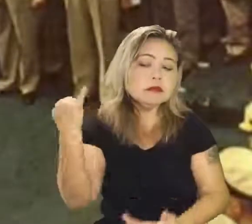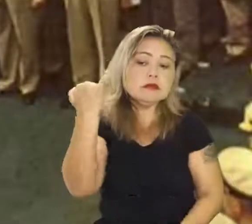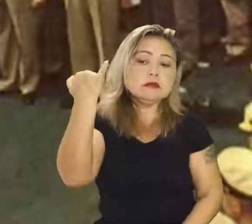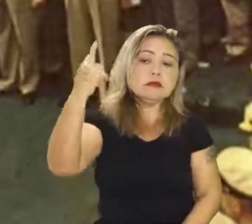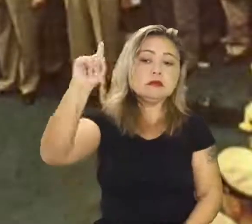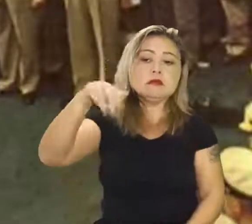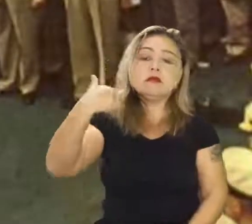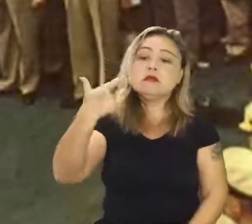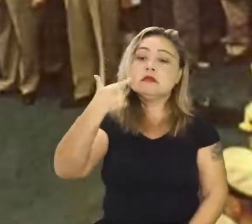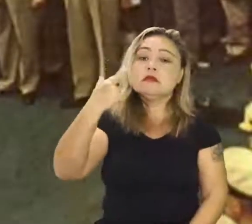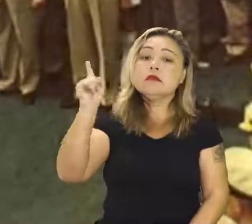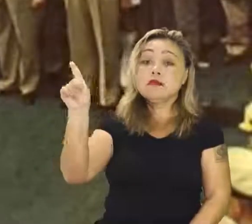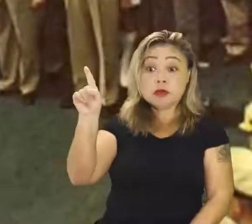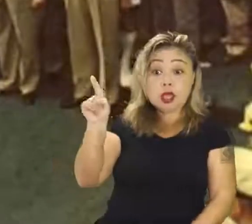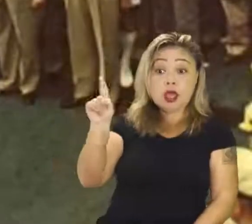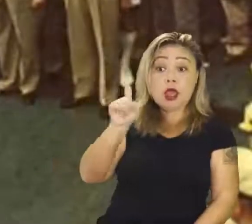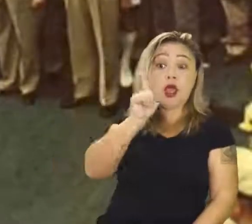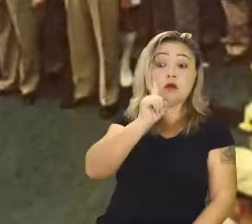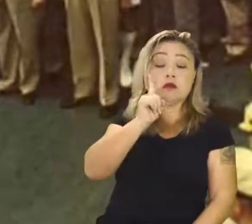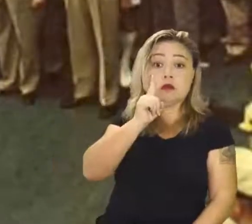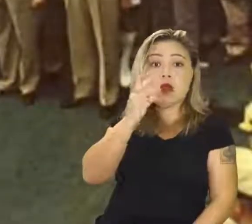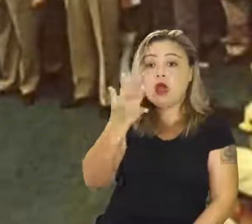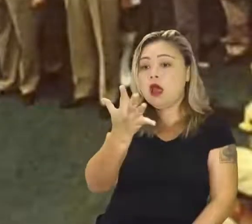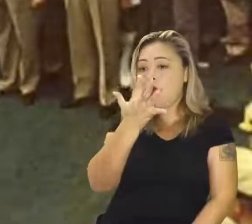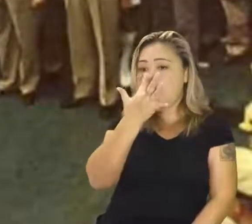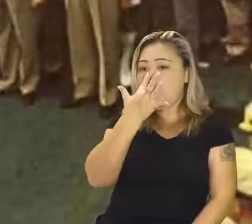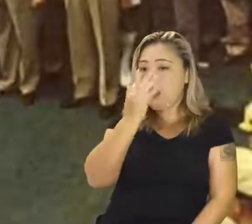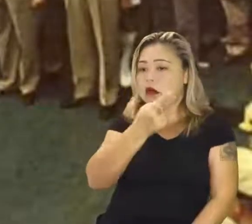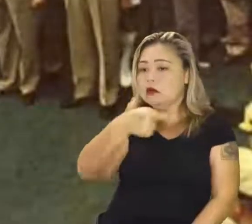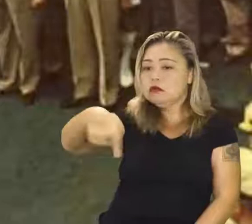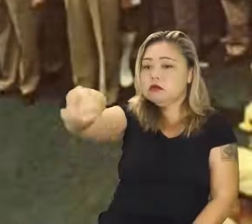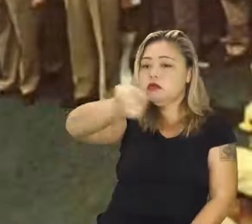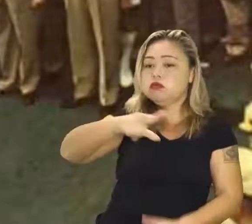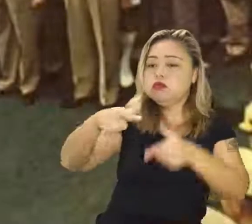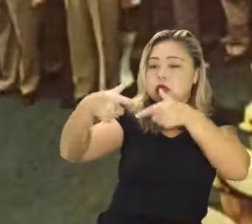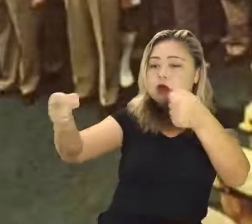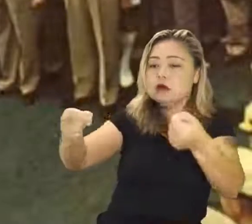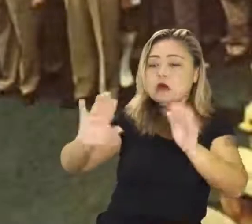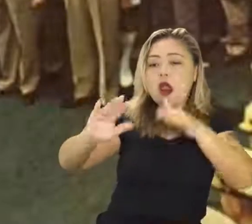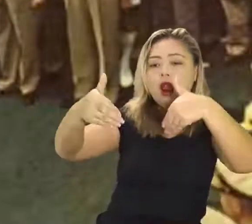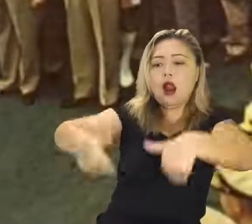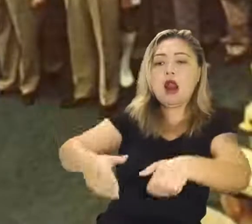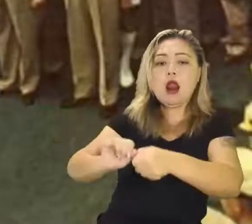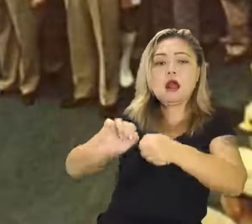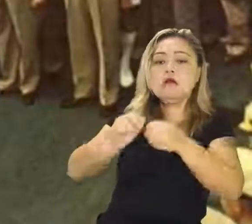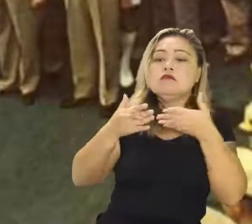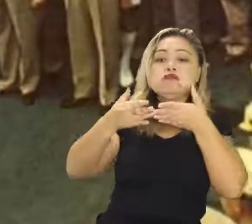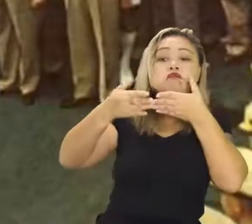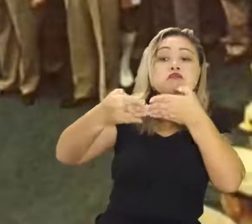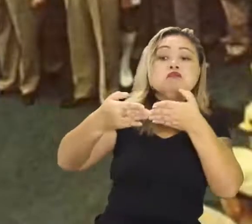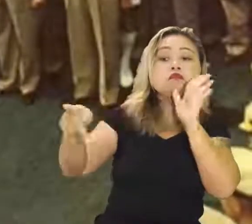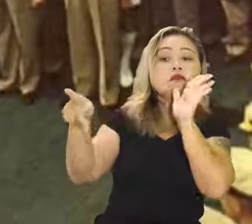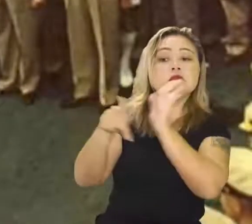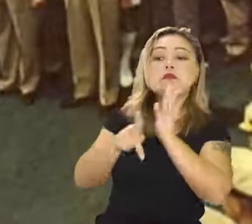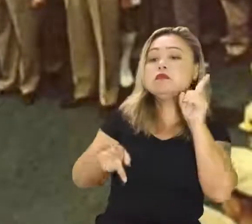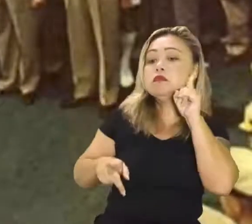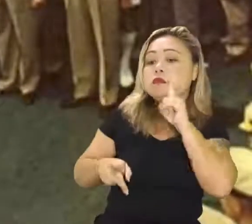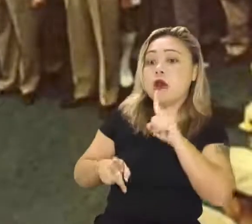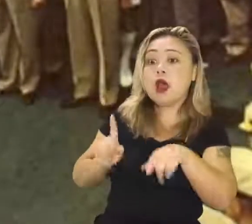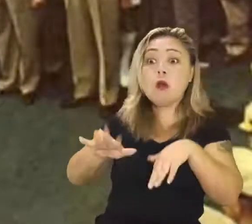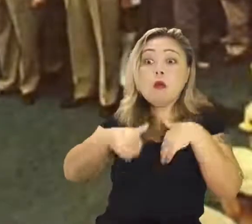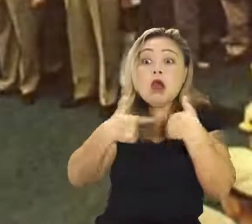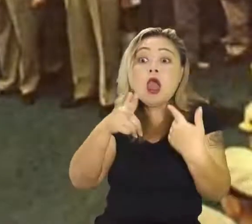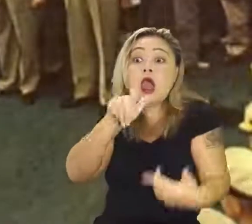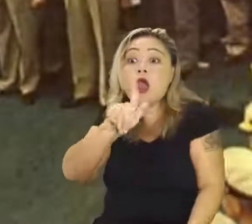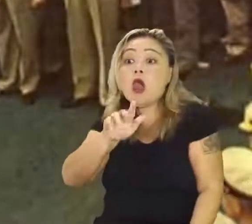Aqui, os norte-americanos assistindo à rendição japonesa em um navio norte-americano. Mas que golpe